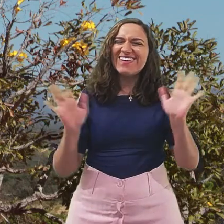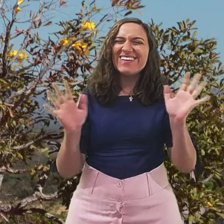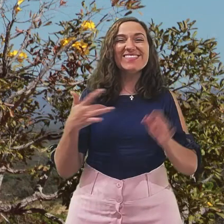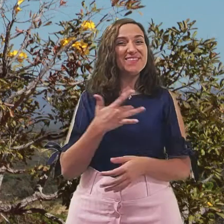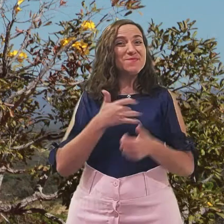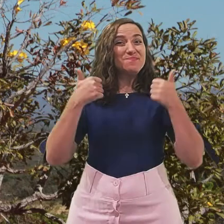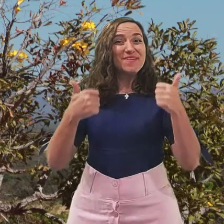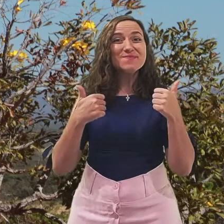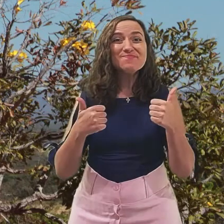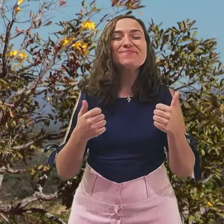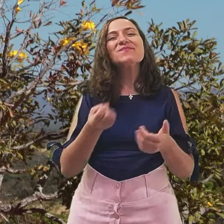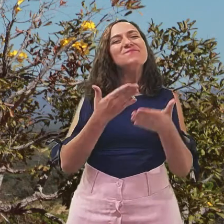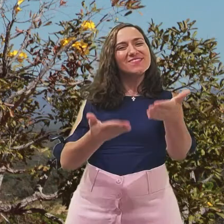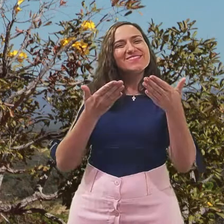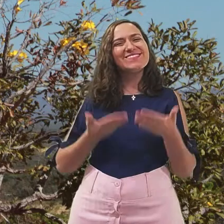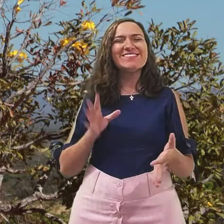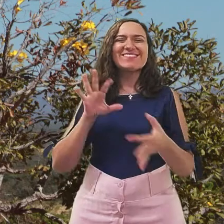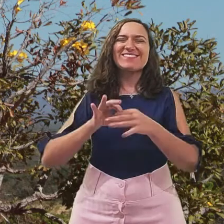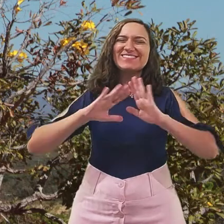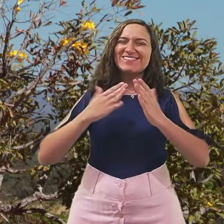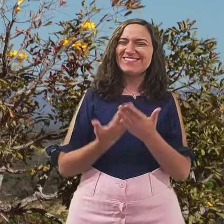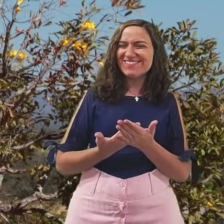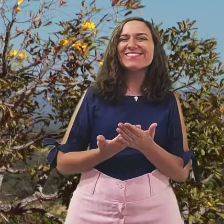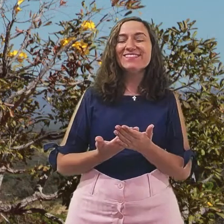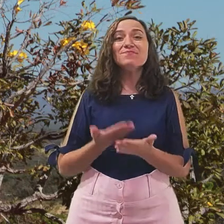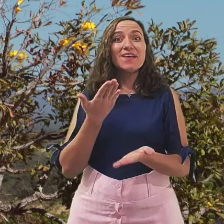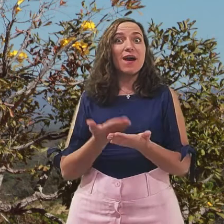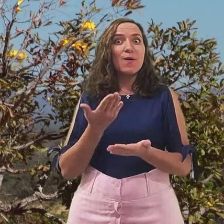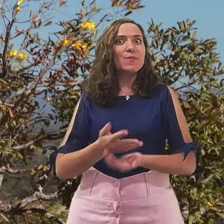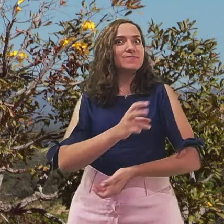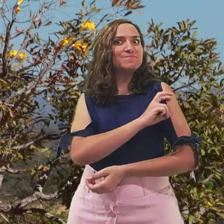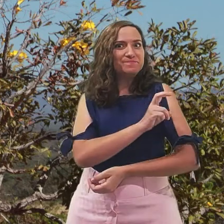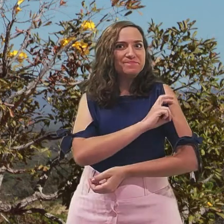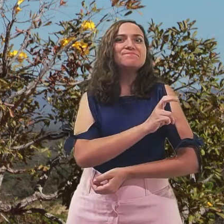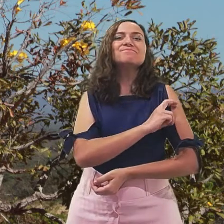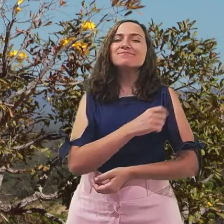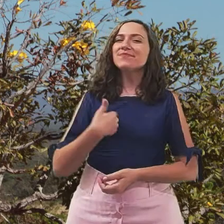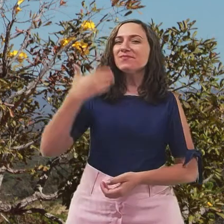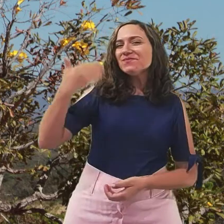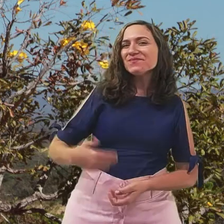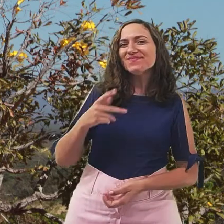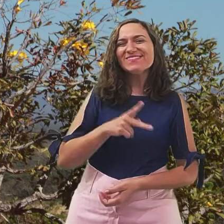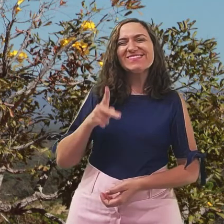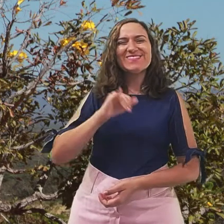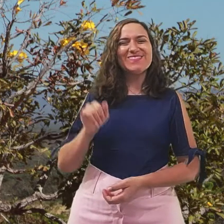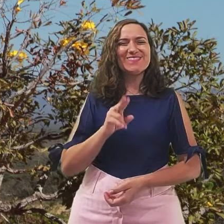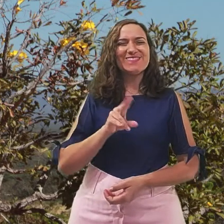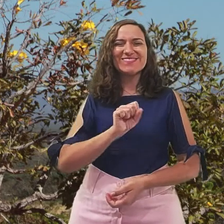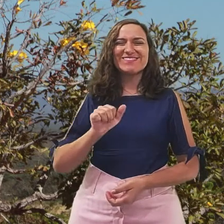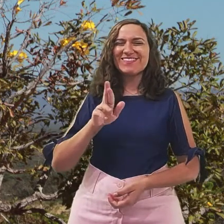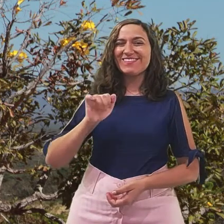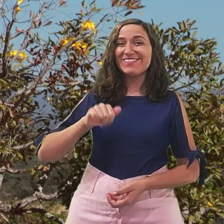Moçada, como é que vocês estão? Sejam bem-vindos ao Conexão Escola, aulas do 5º ano. Eu sou a professora Jussarinha